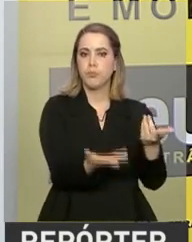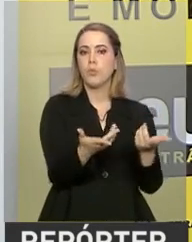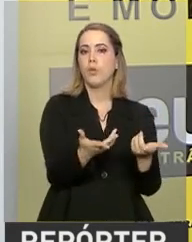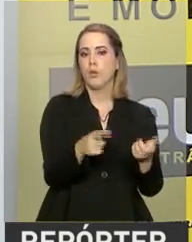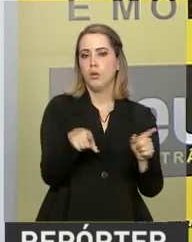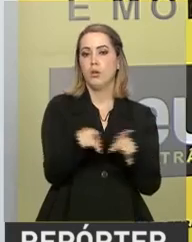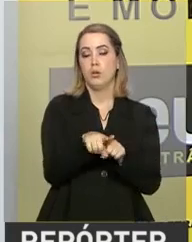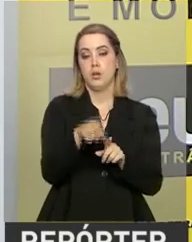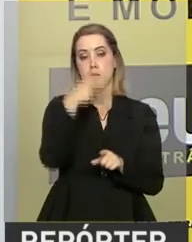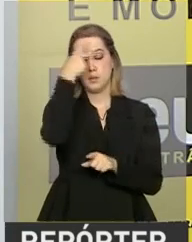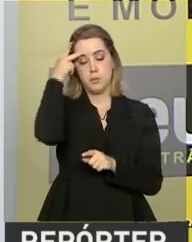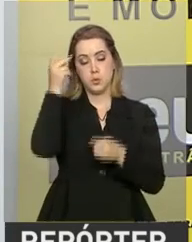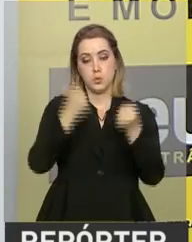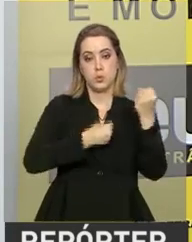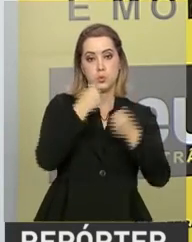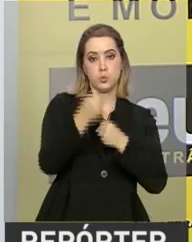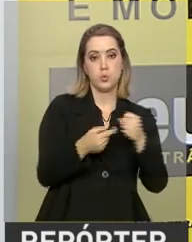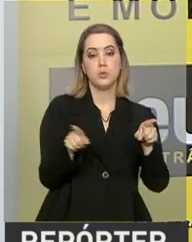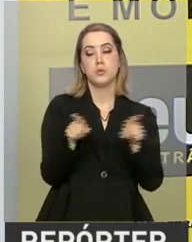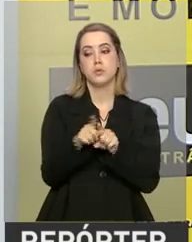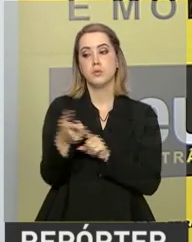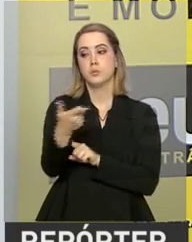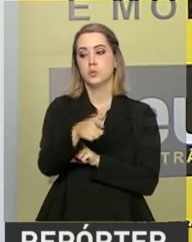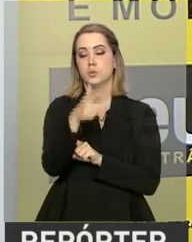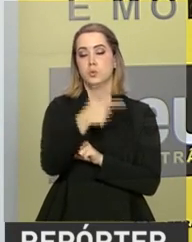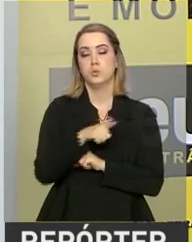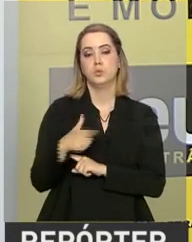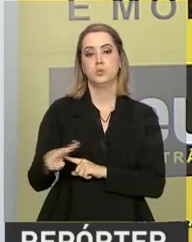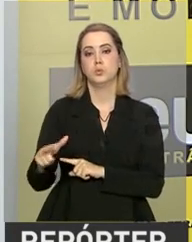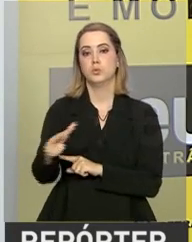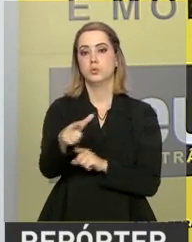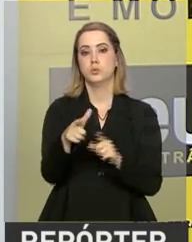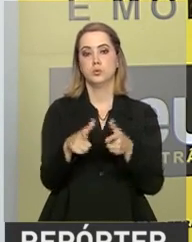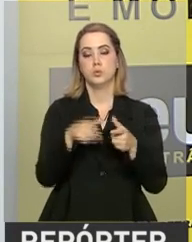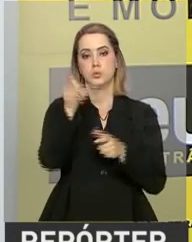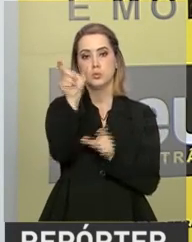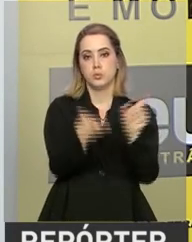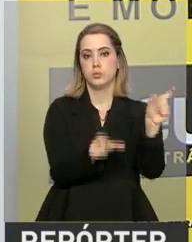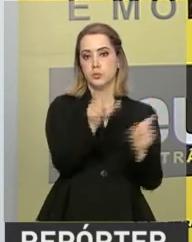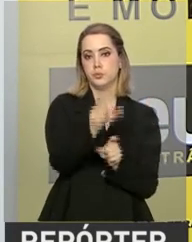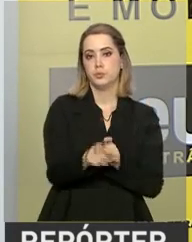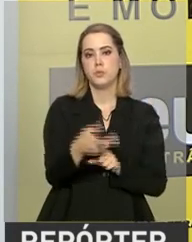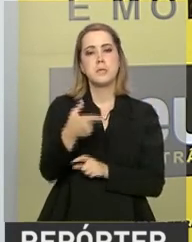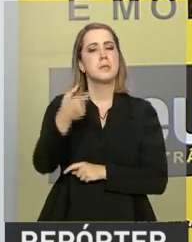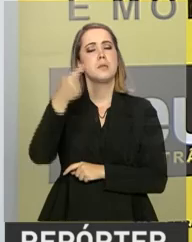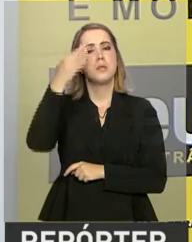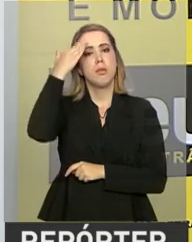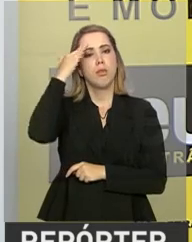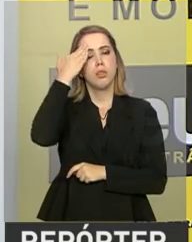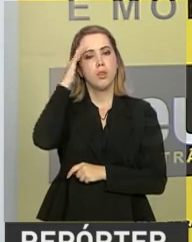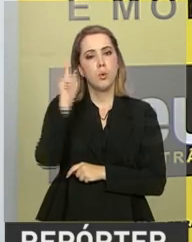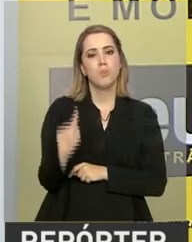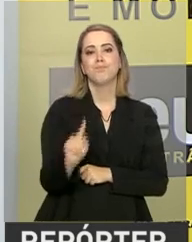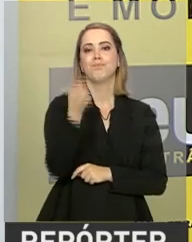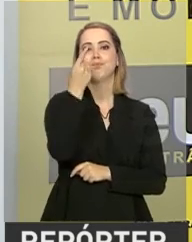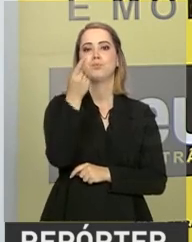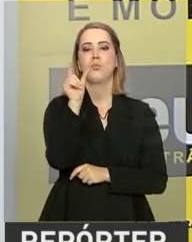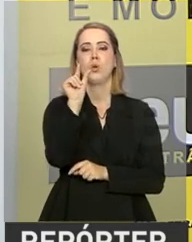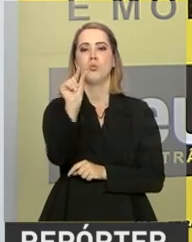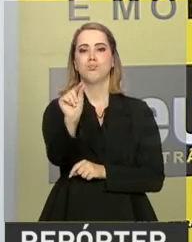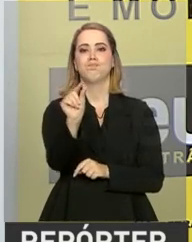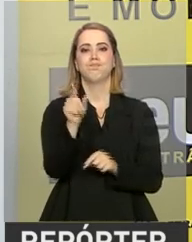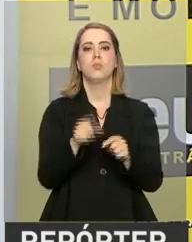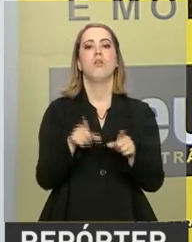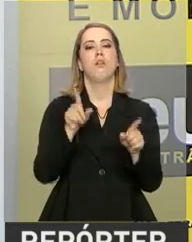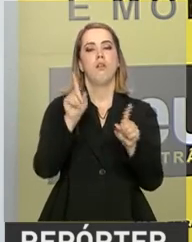condutores quanto os outros atores no trânsito e fazer com que as pessoas entendam que um pequeno ato ele faz